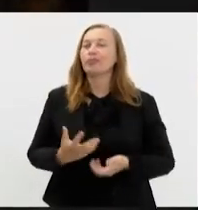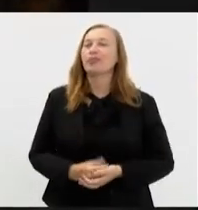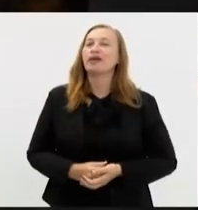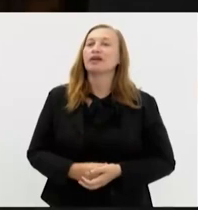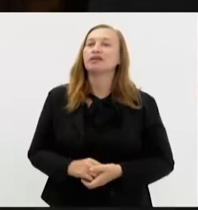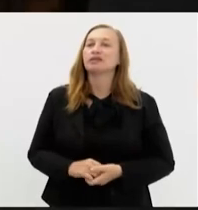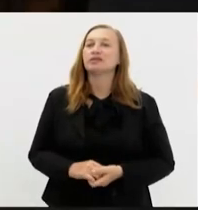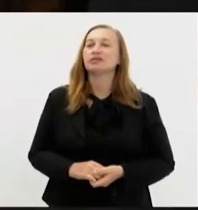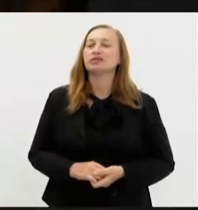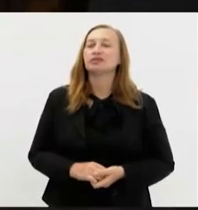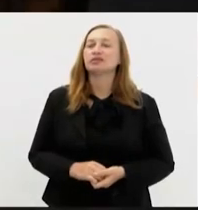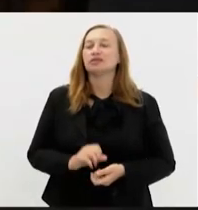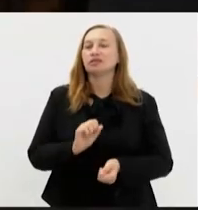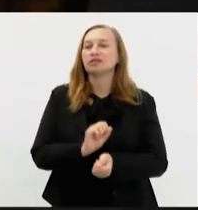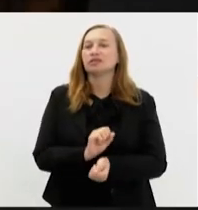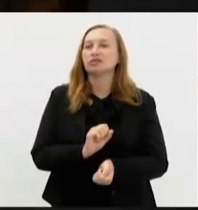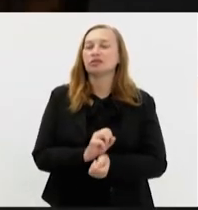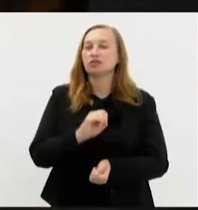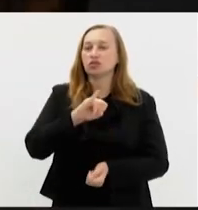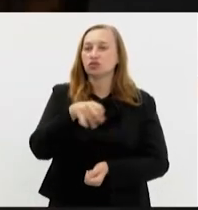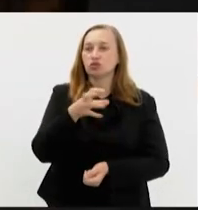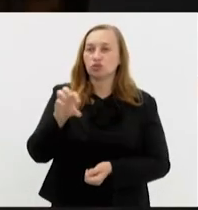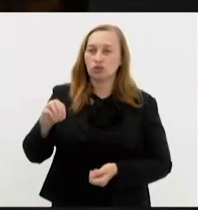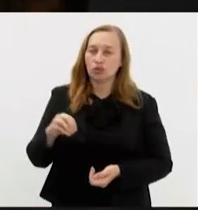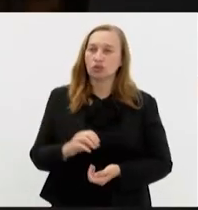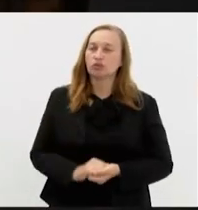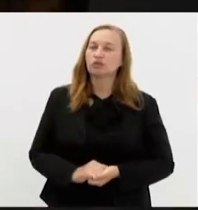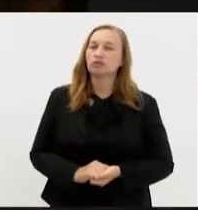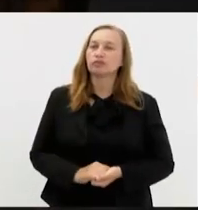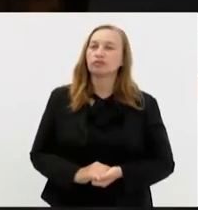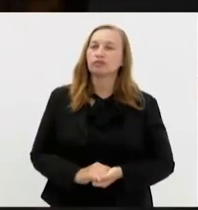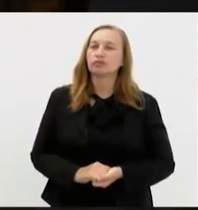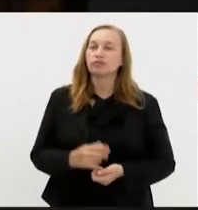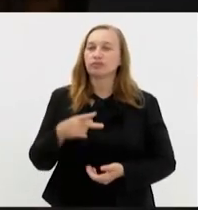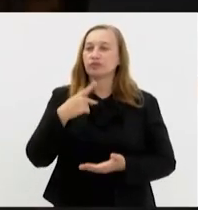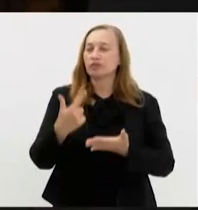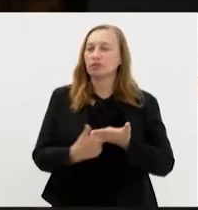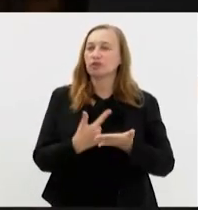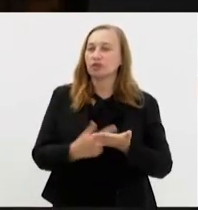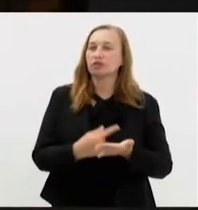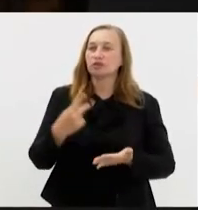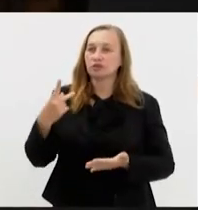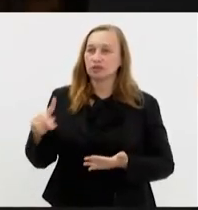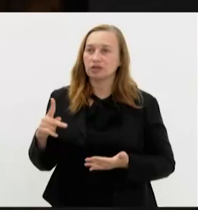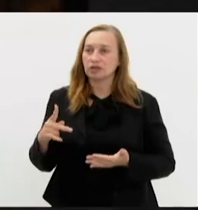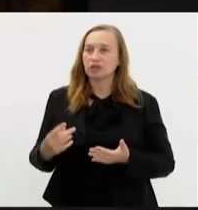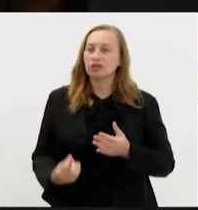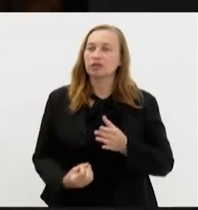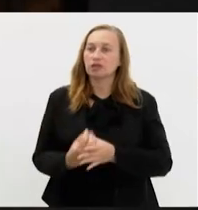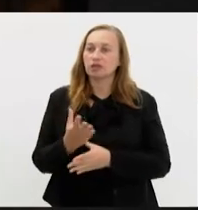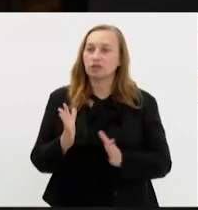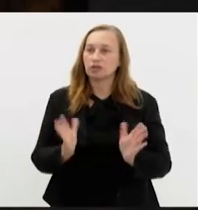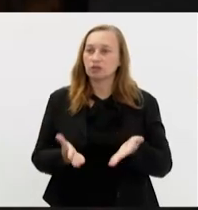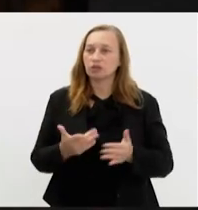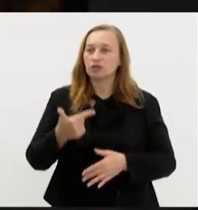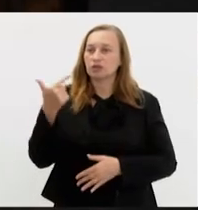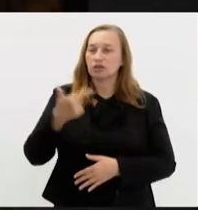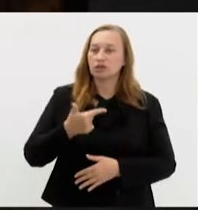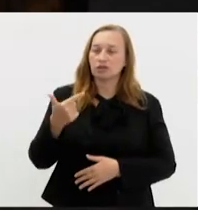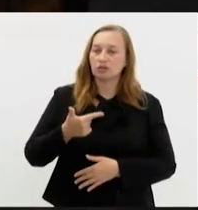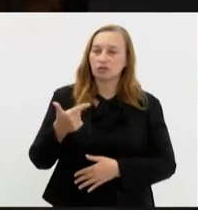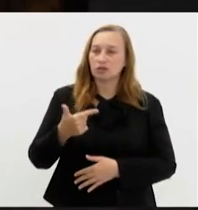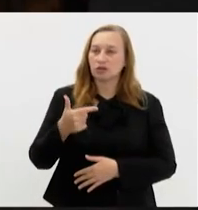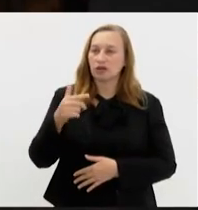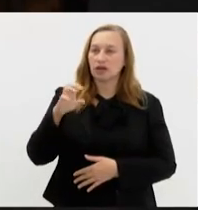exposição do do nosso João Carlos solto para dizer sobre o livro dele que tá sendo lançado aqui hoje a segunda edição de um